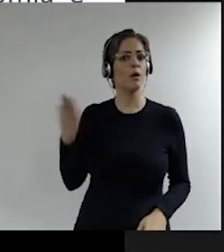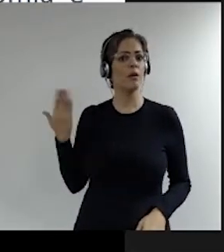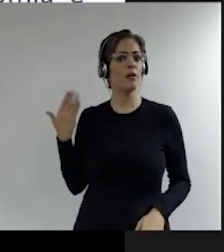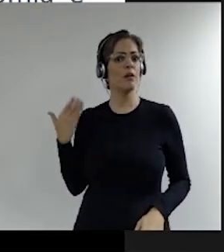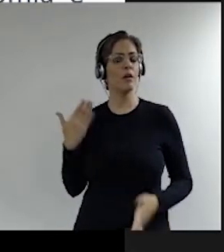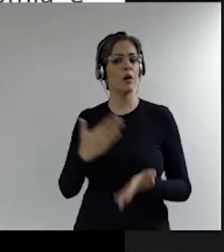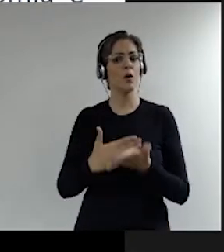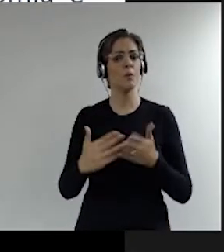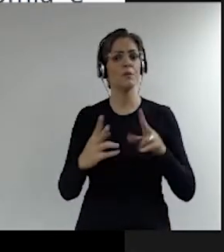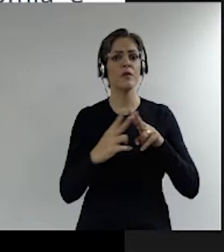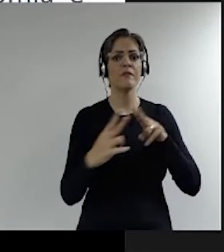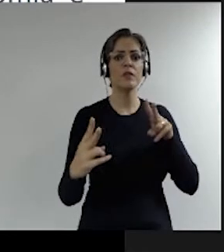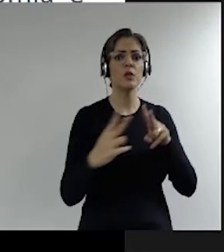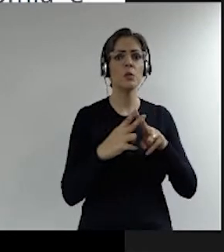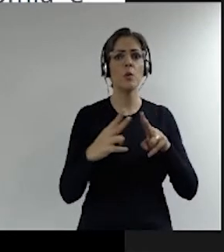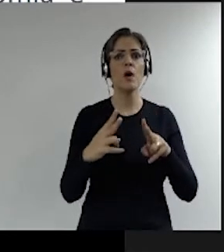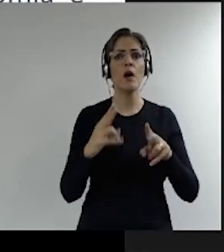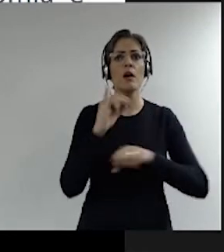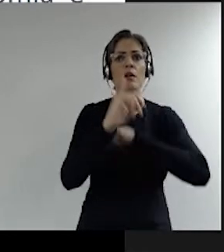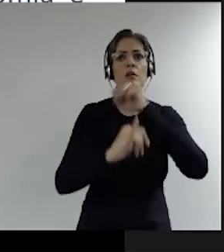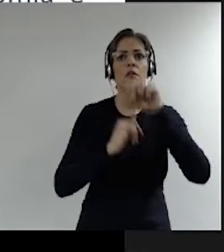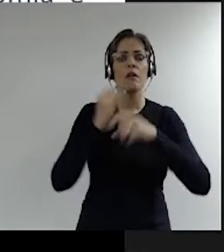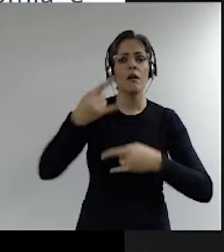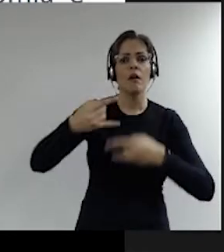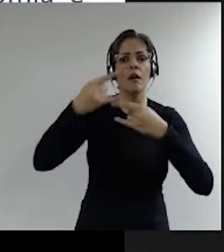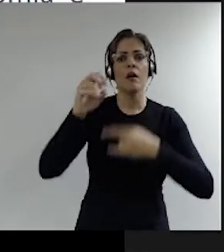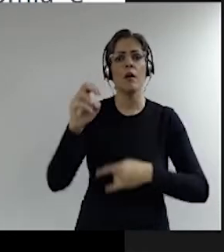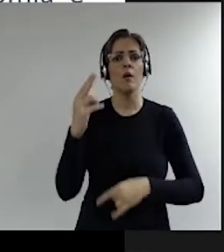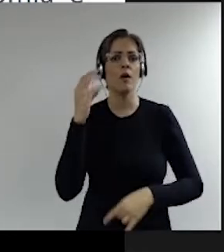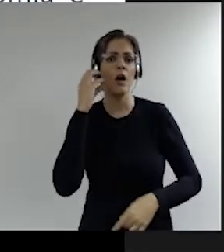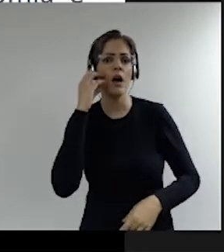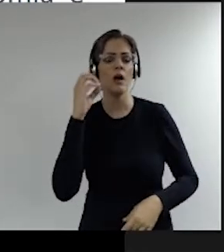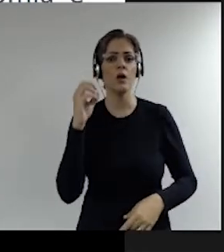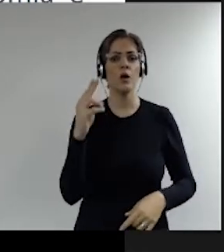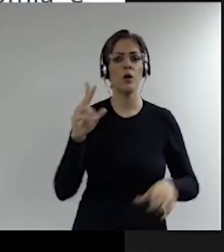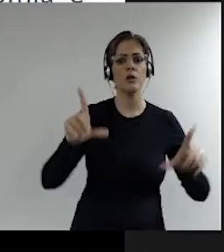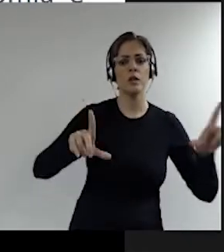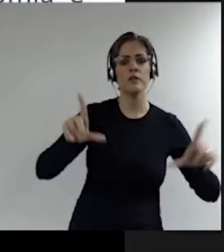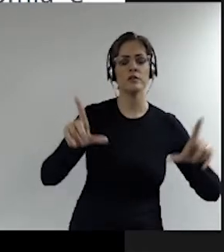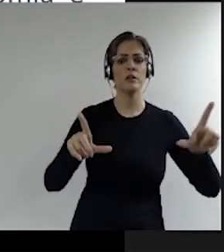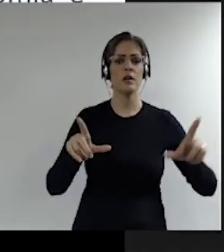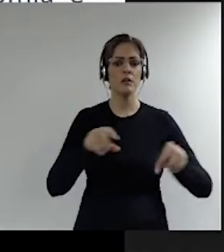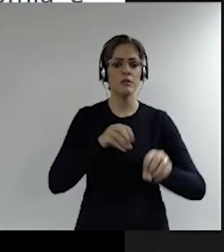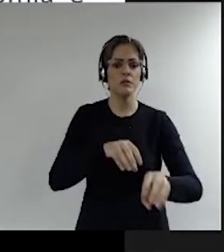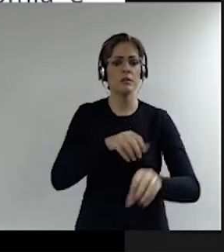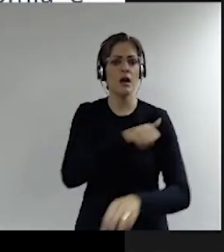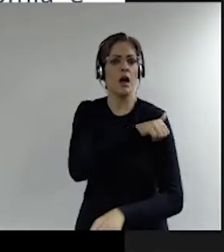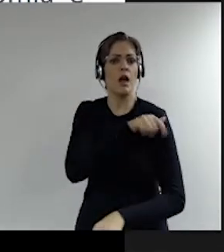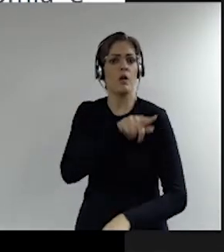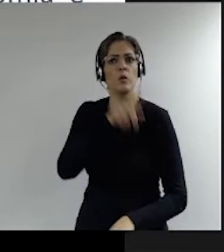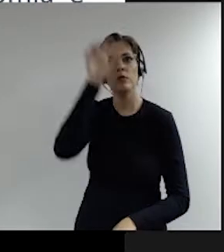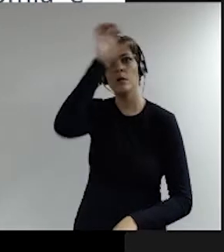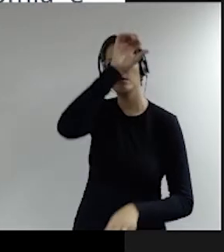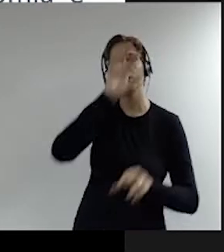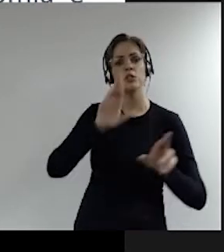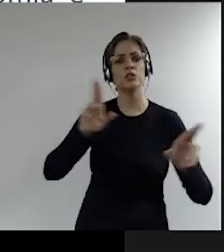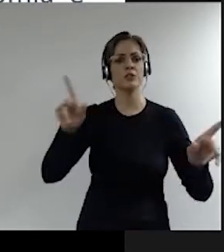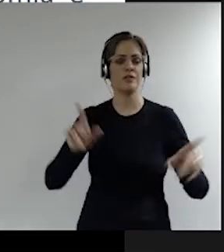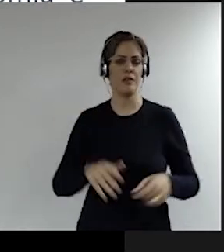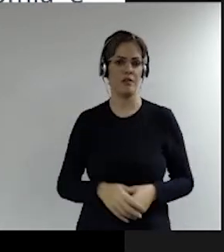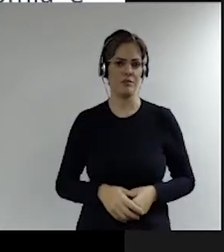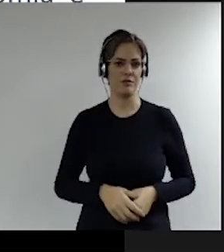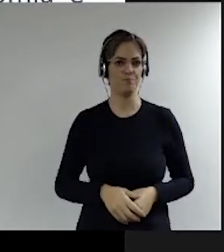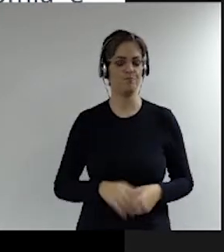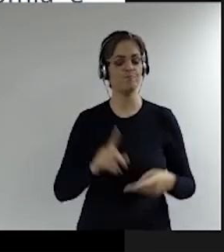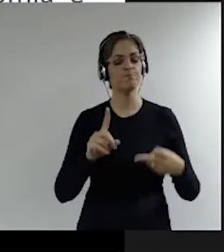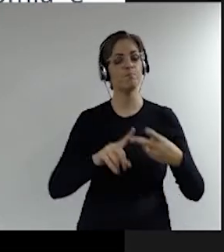ou na televisão, ou na rádio, por alunos que tiveram que se adaptar a novos contextos, e nós mesmos. A empatia,